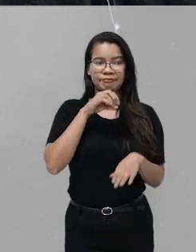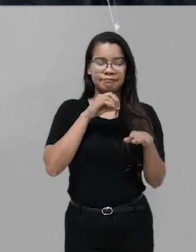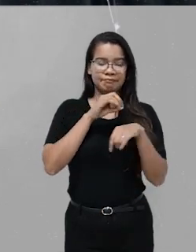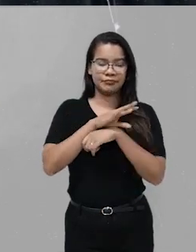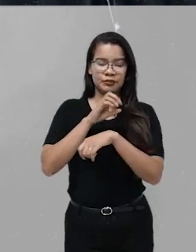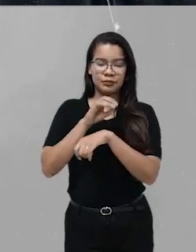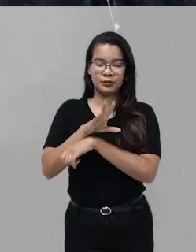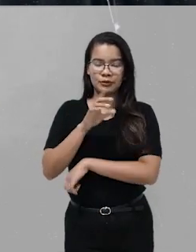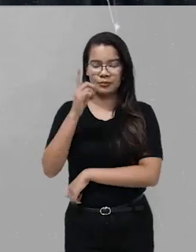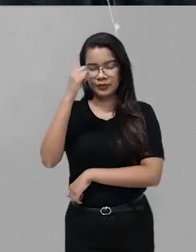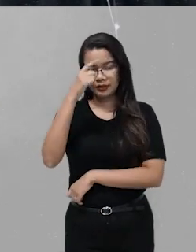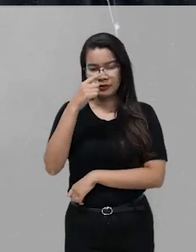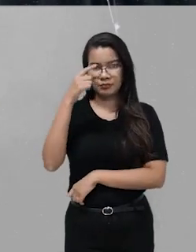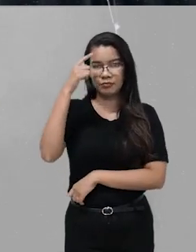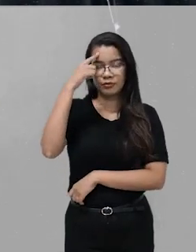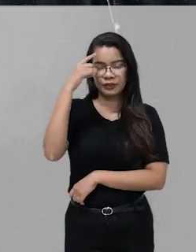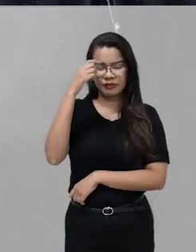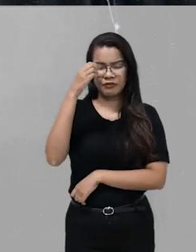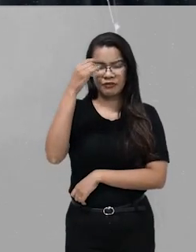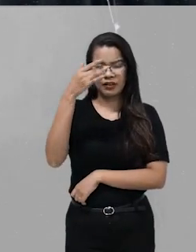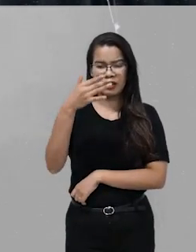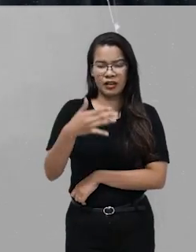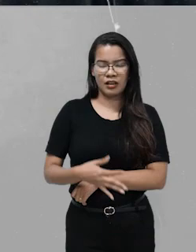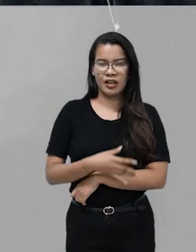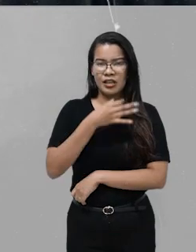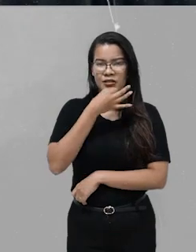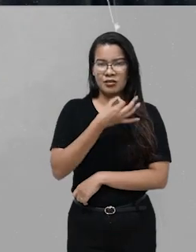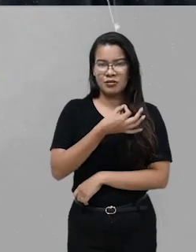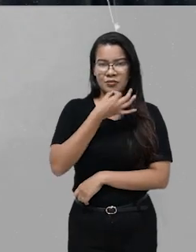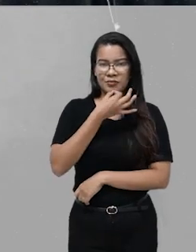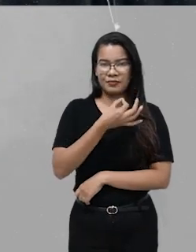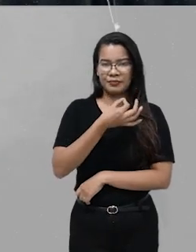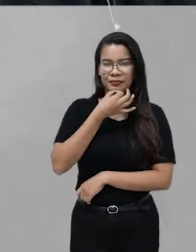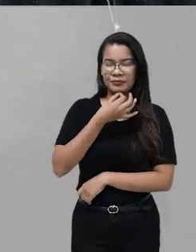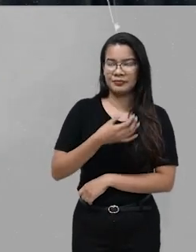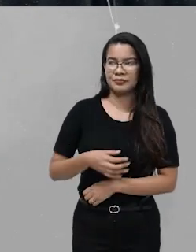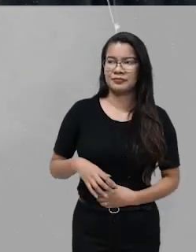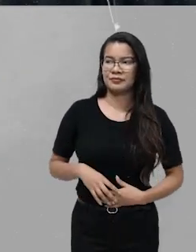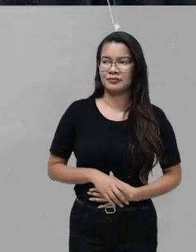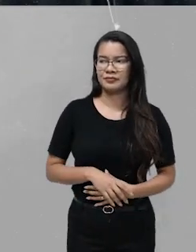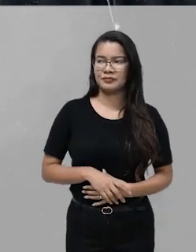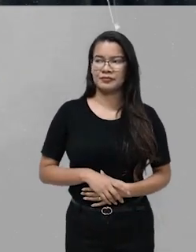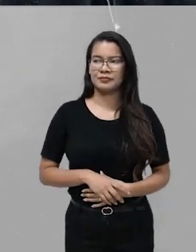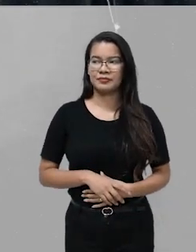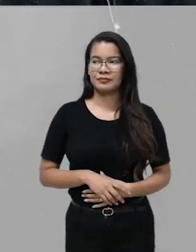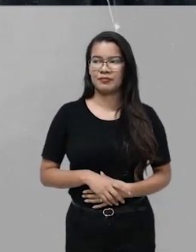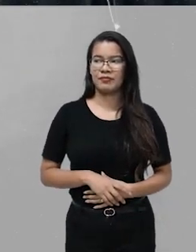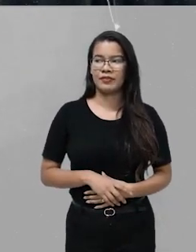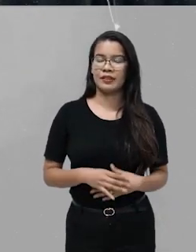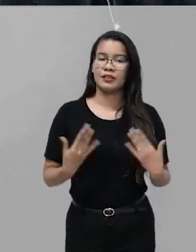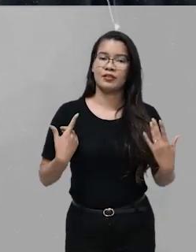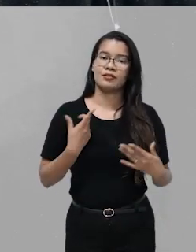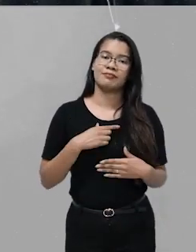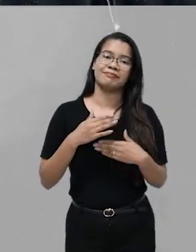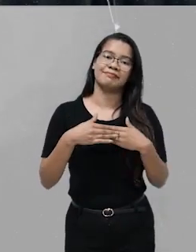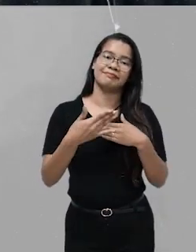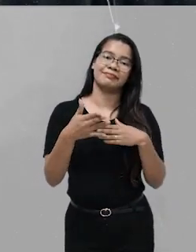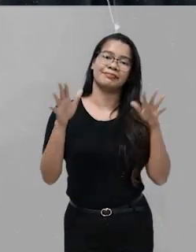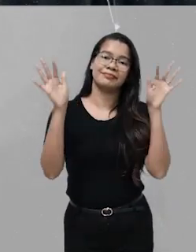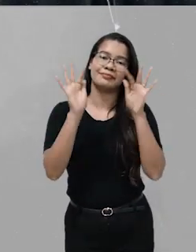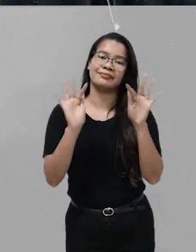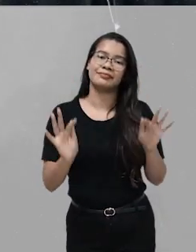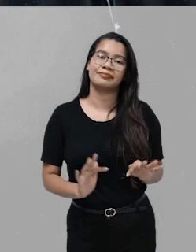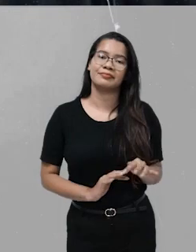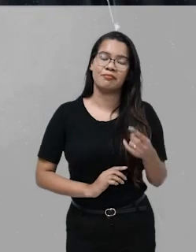de comentários, a pessoa coloca lá uma opinião, tem uma série de contra-argumentos, e assim vamos seguindo felizes, né?